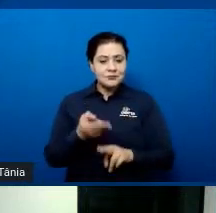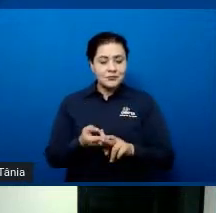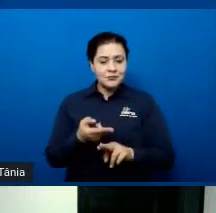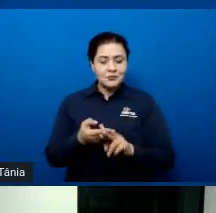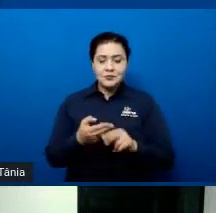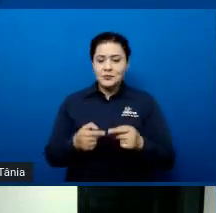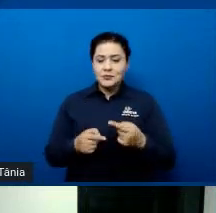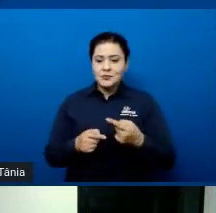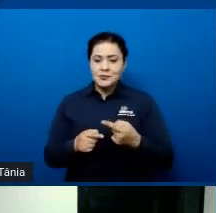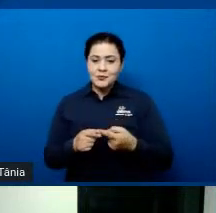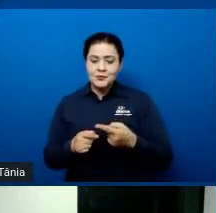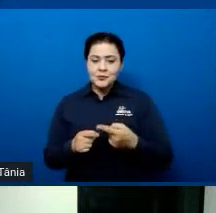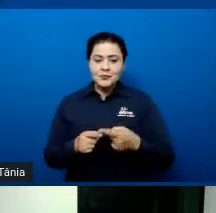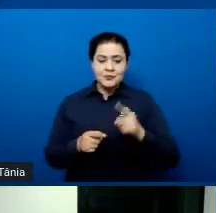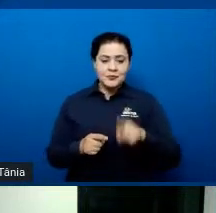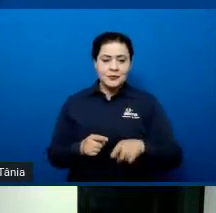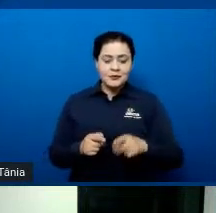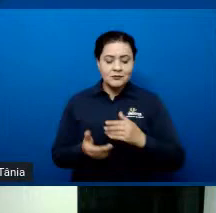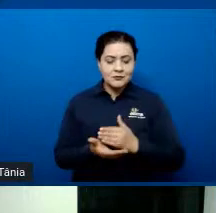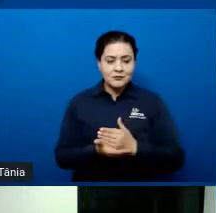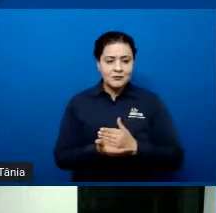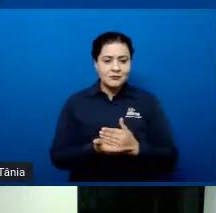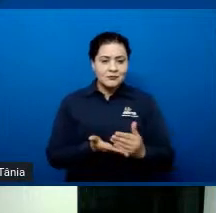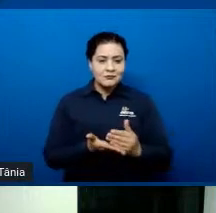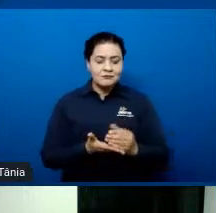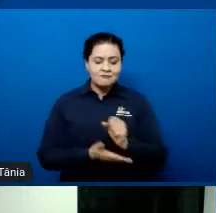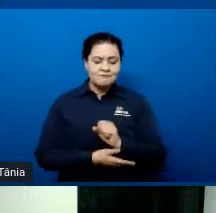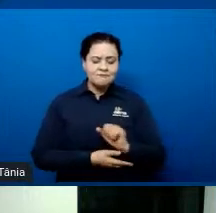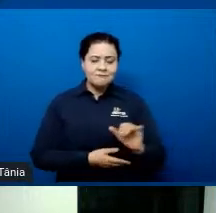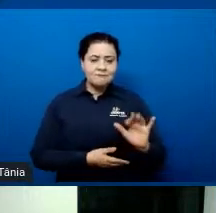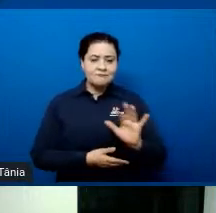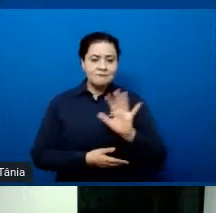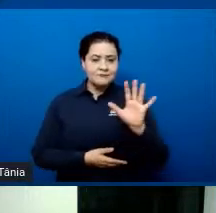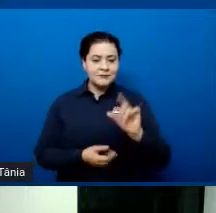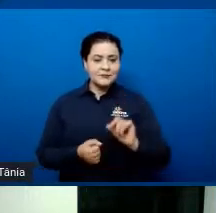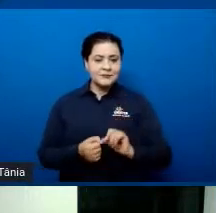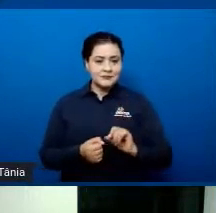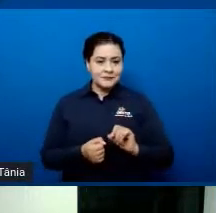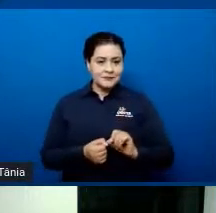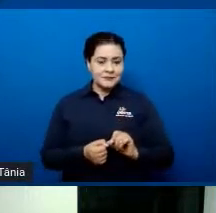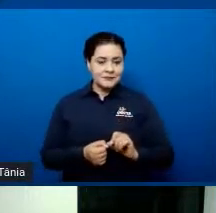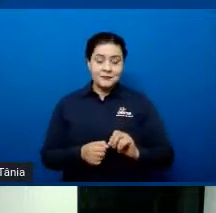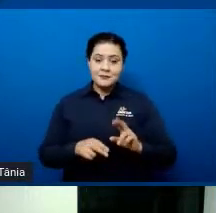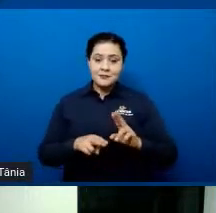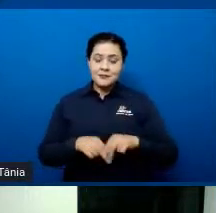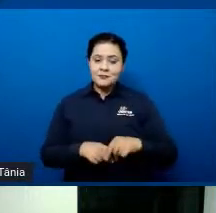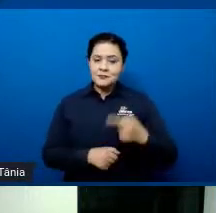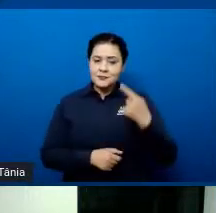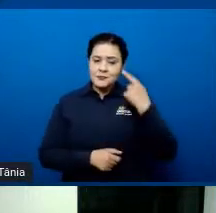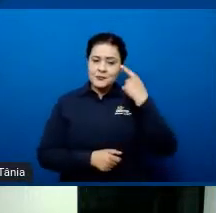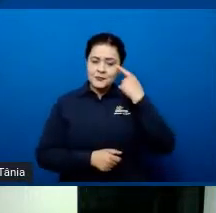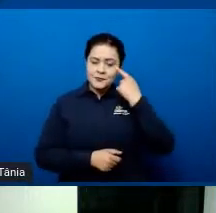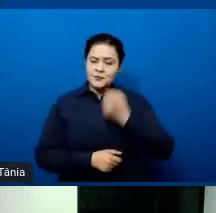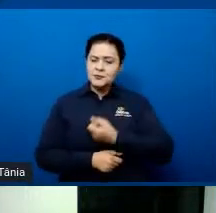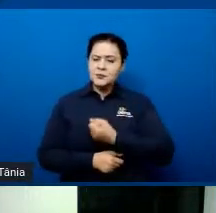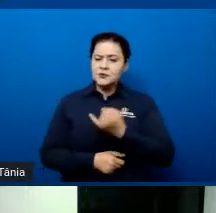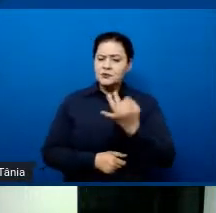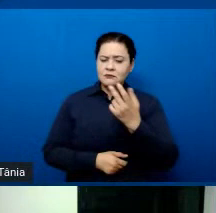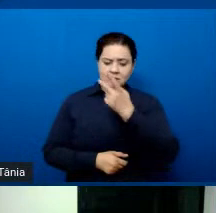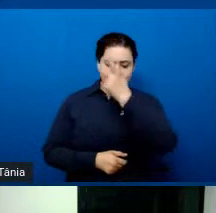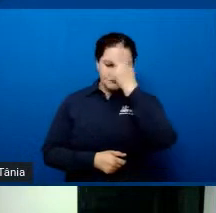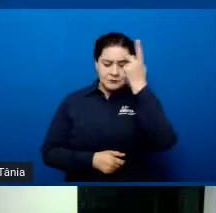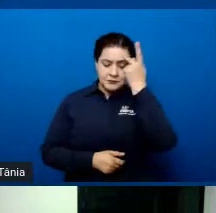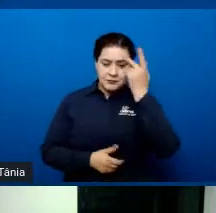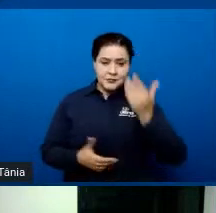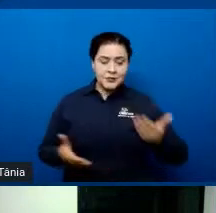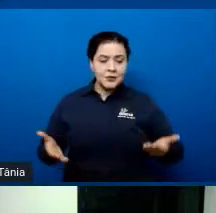ter um start inicial muito caro de se fazer isso aí. Então, você pensa hoje, assim, quantas pessoas hoje,